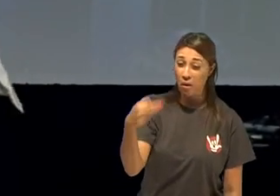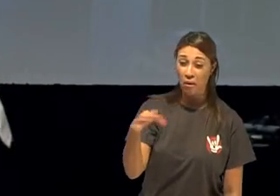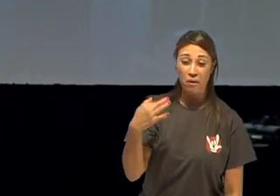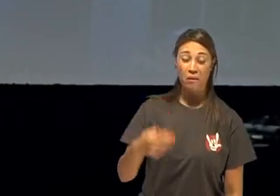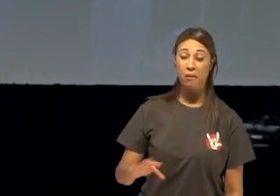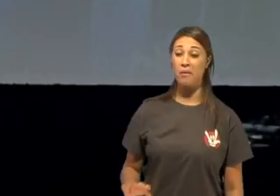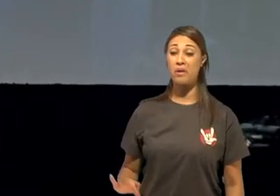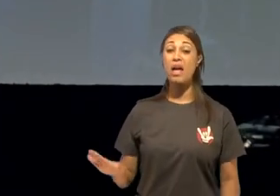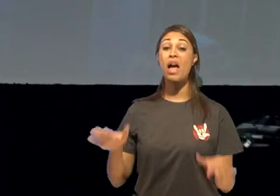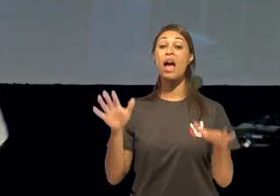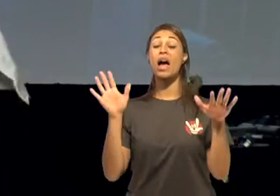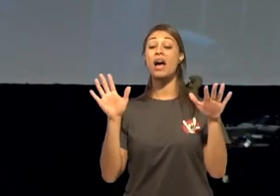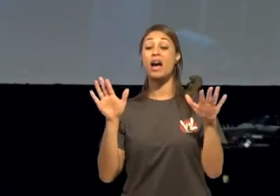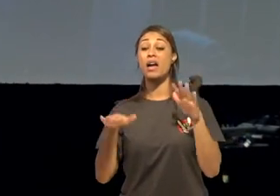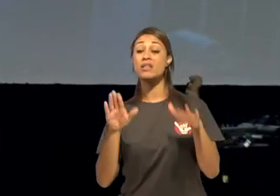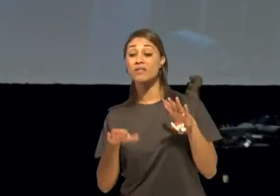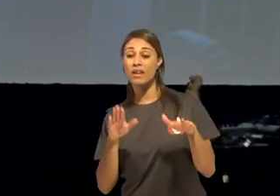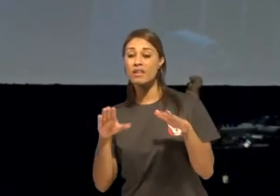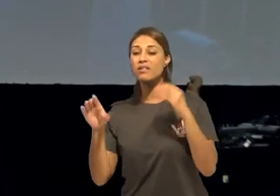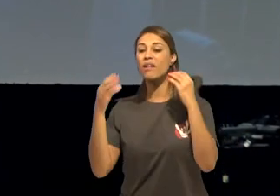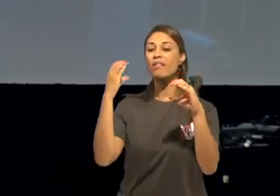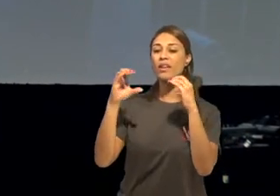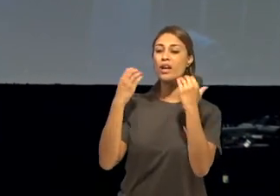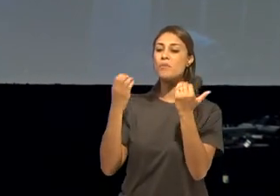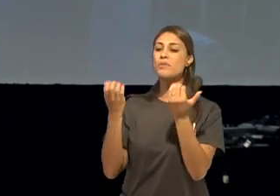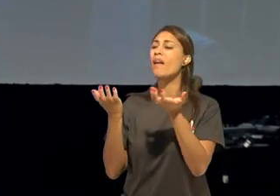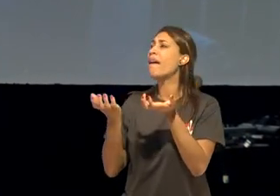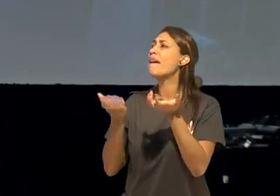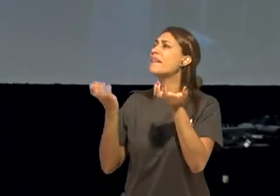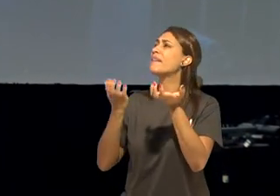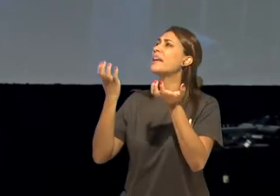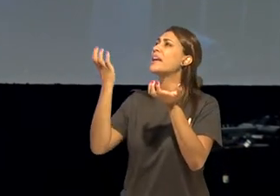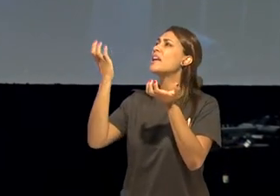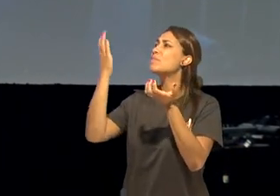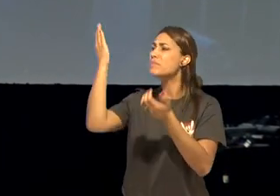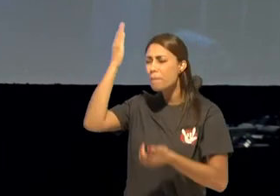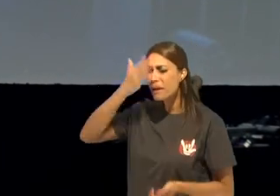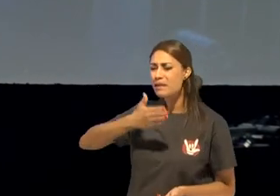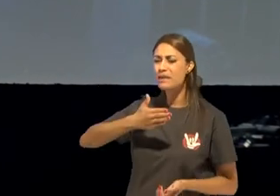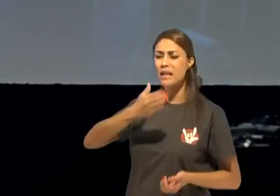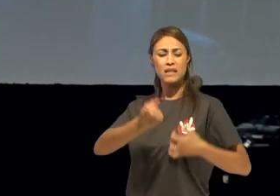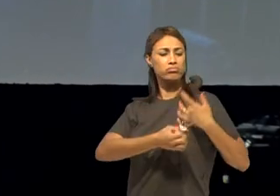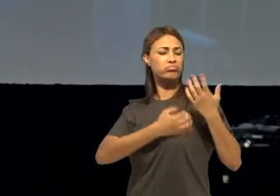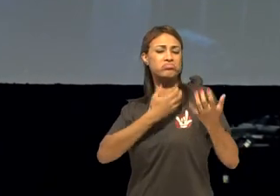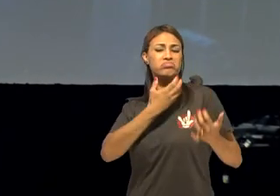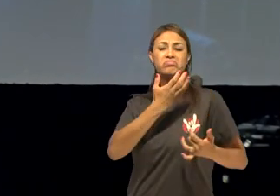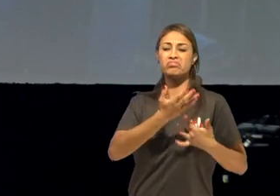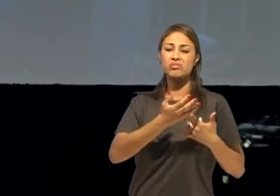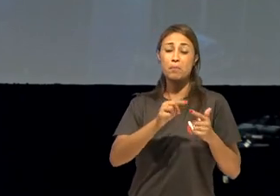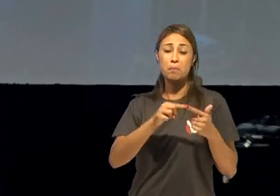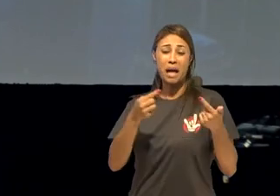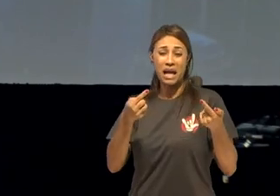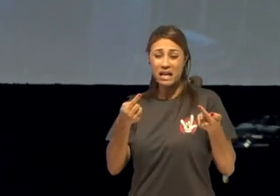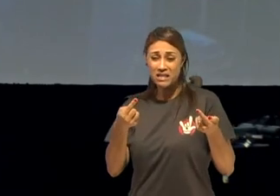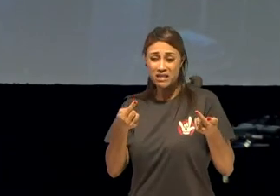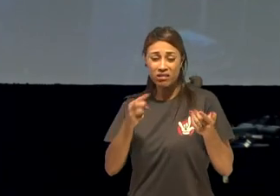o Teu fogo, queremos o Teu fogo. Mas muitas vezes parece que nós não sabemos nem o que isso